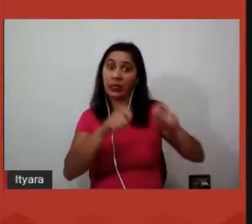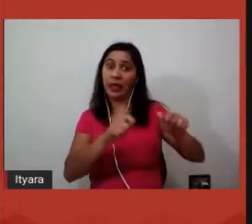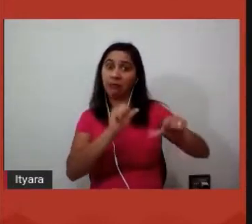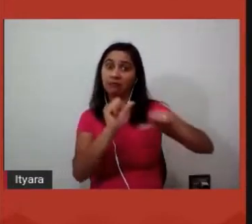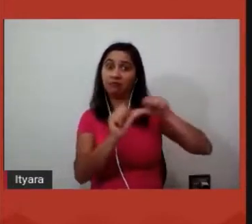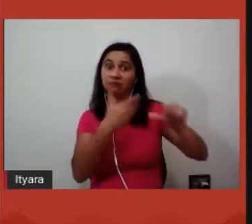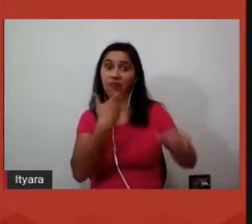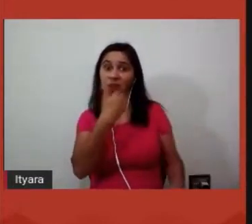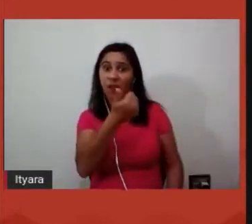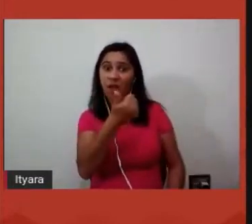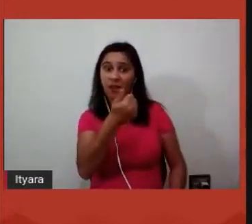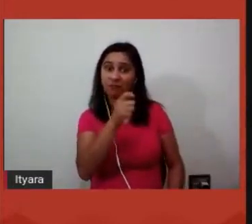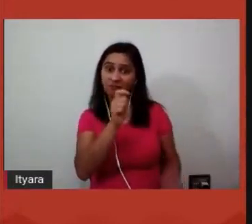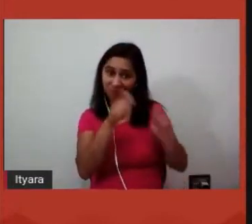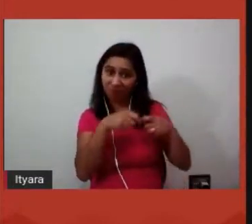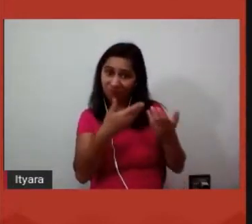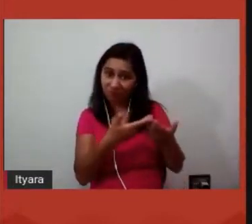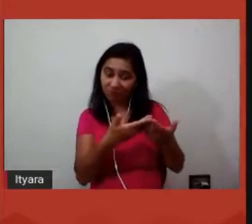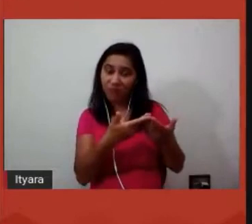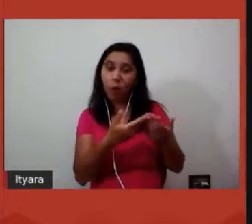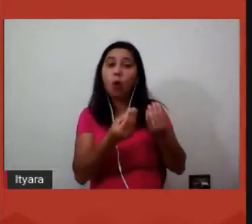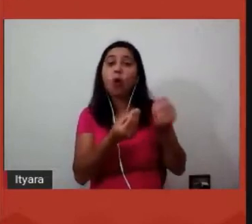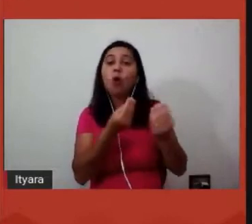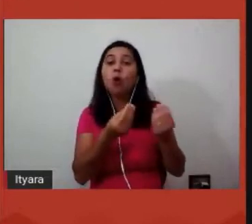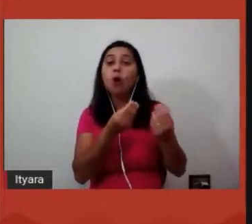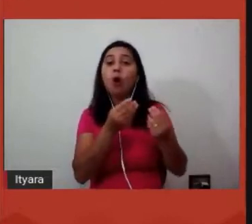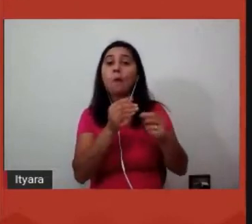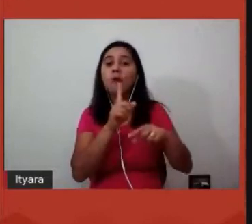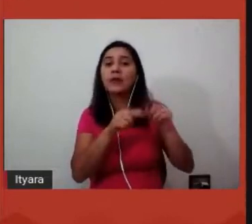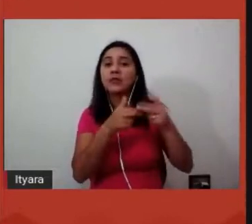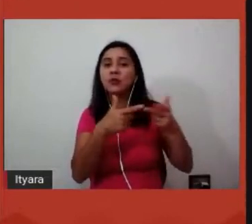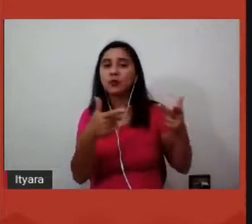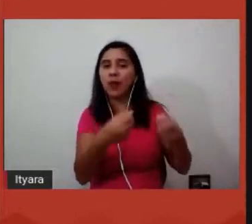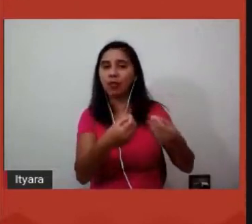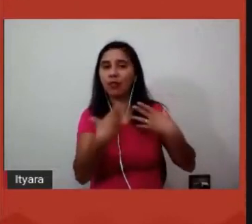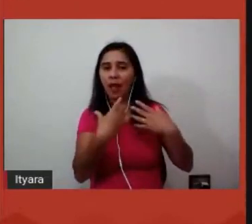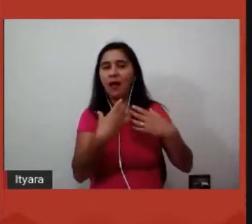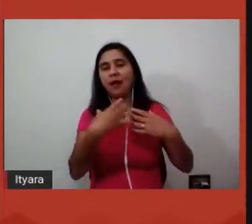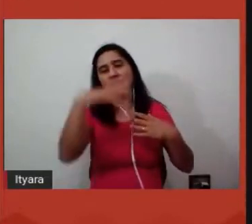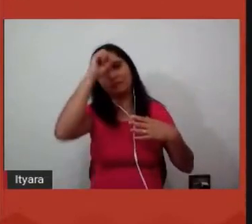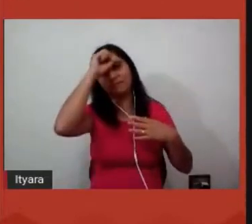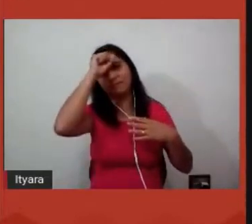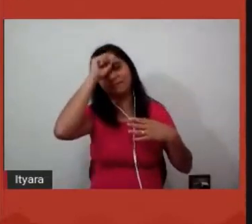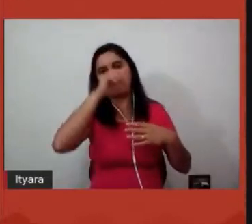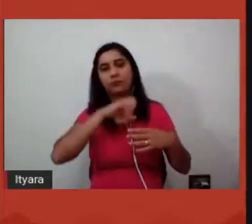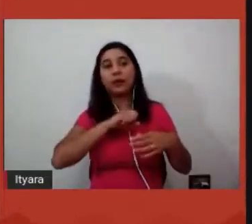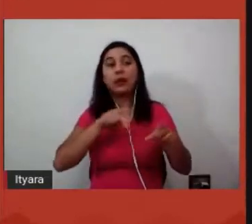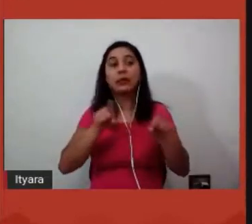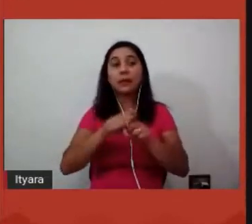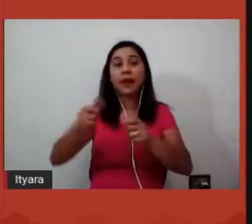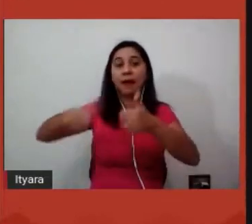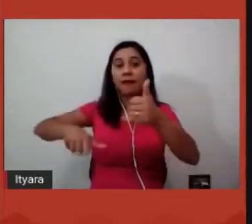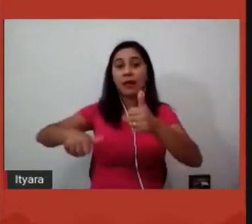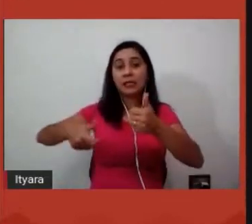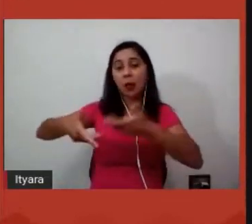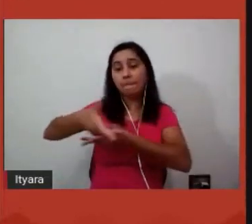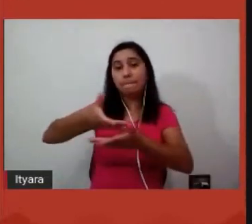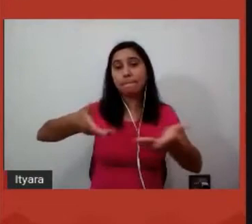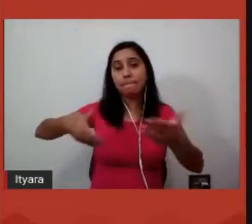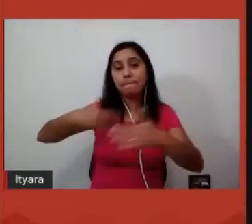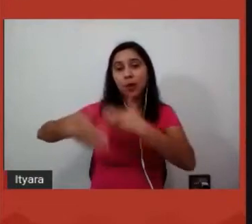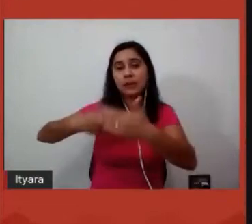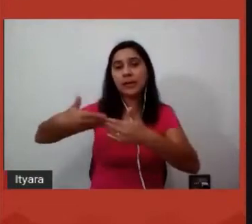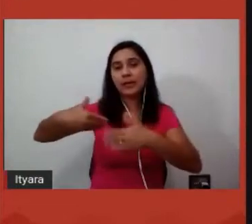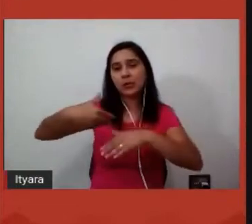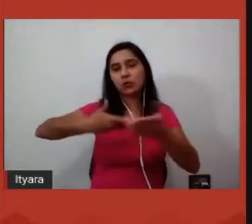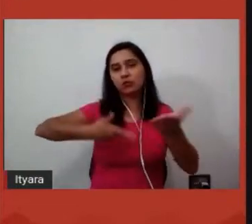né? Poderia ser melhor como instrumento de ensino-aprendizagem, né? E o processo de facilitação, avaliação do processo de facilitação.